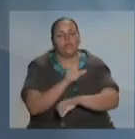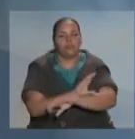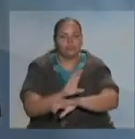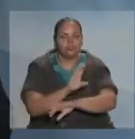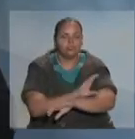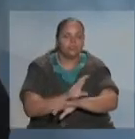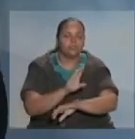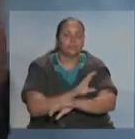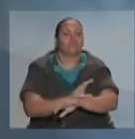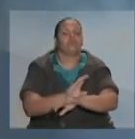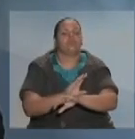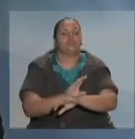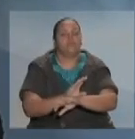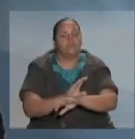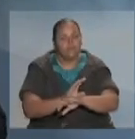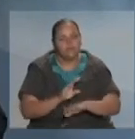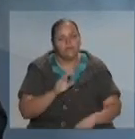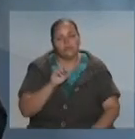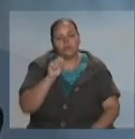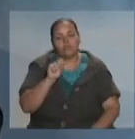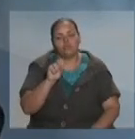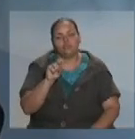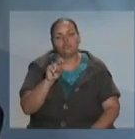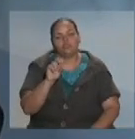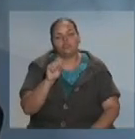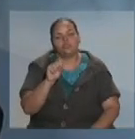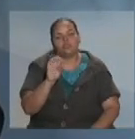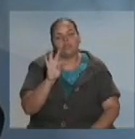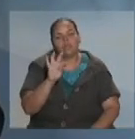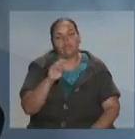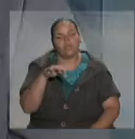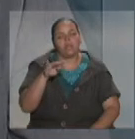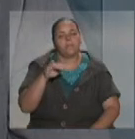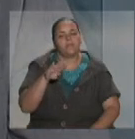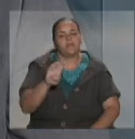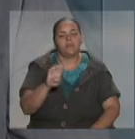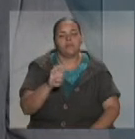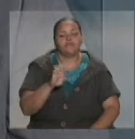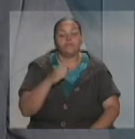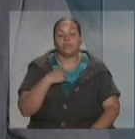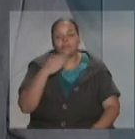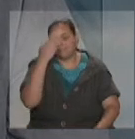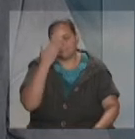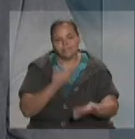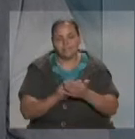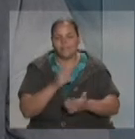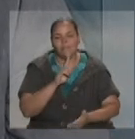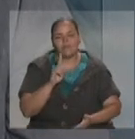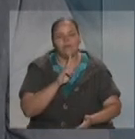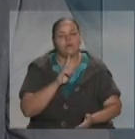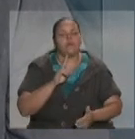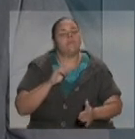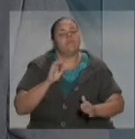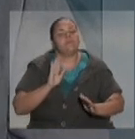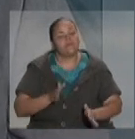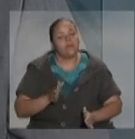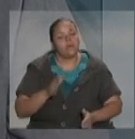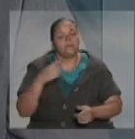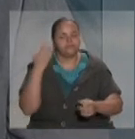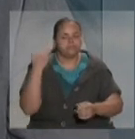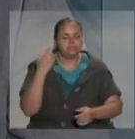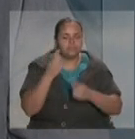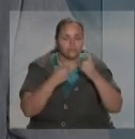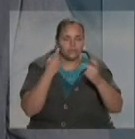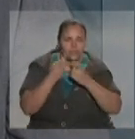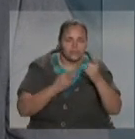cultura de critérios de sustentabilidade? Eu acredito que não, muito pelo contrário. Isso já foi